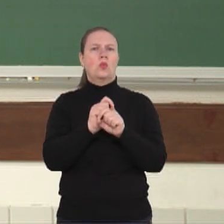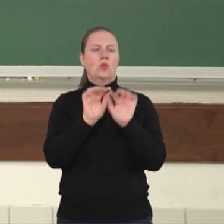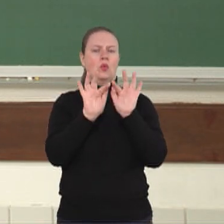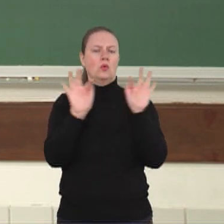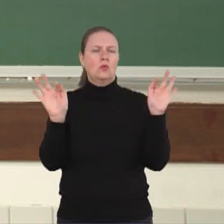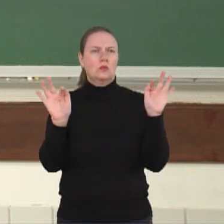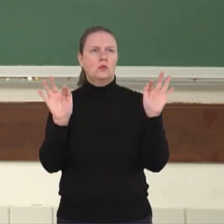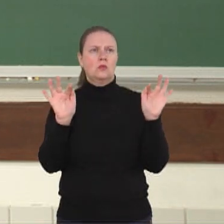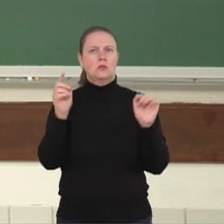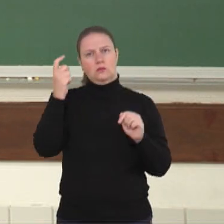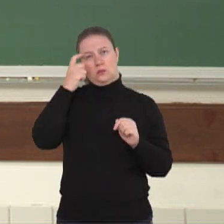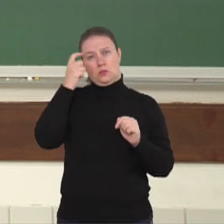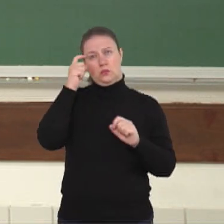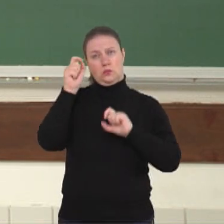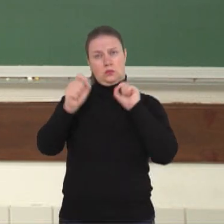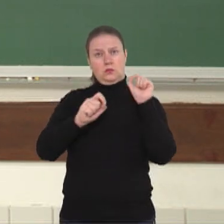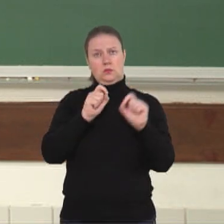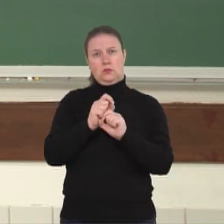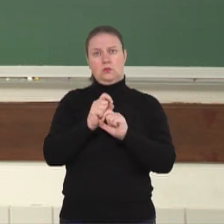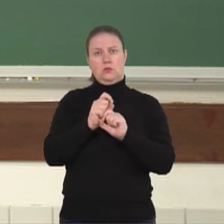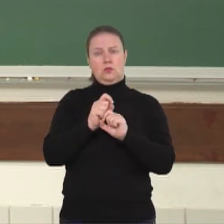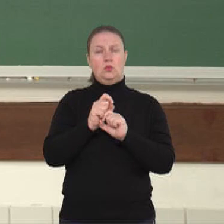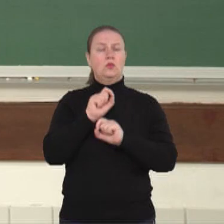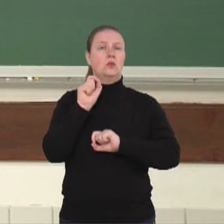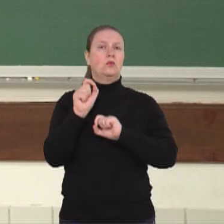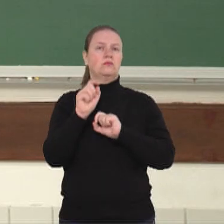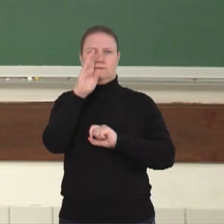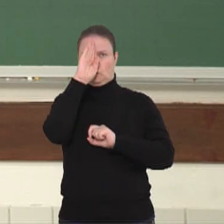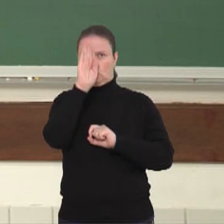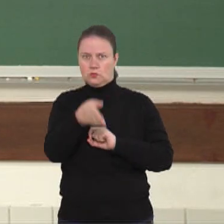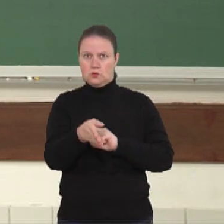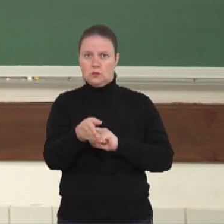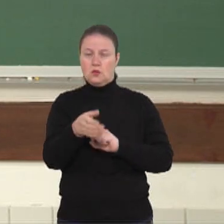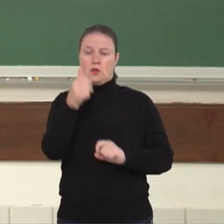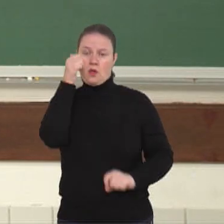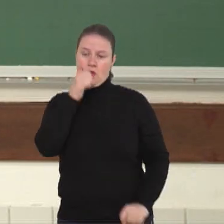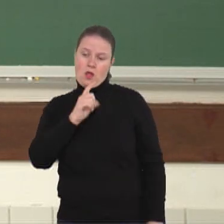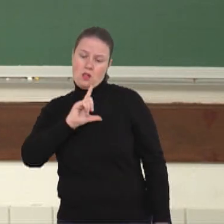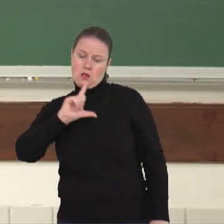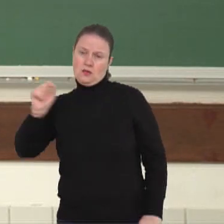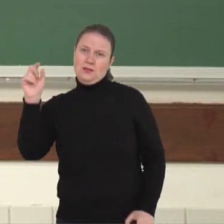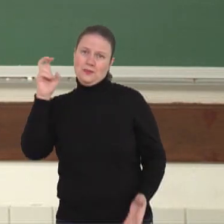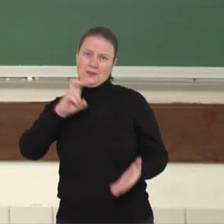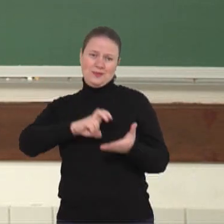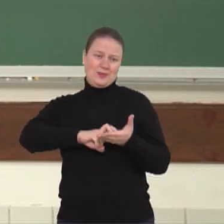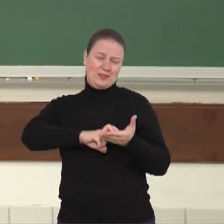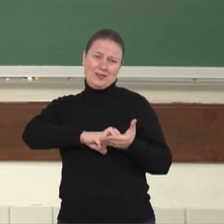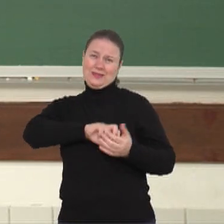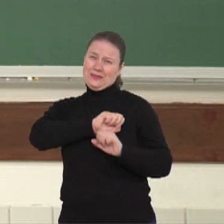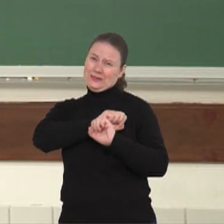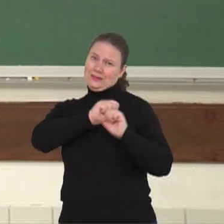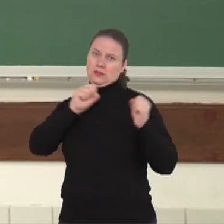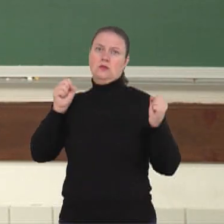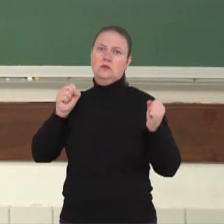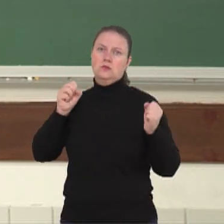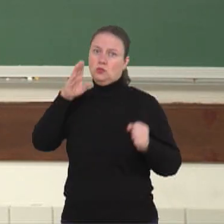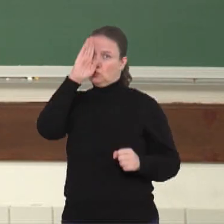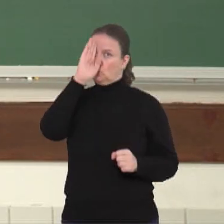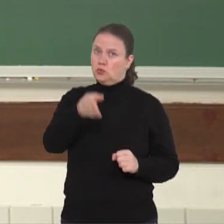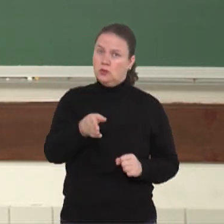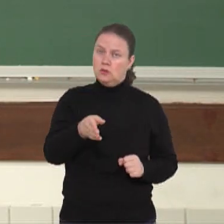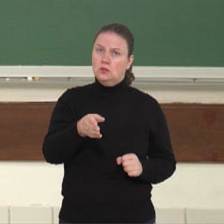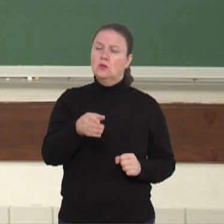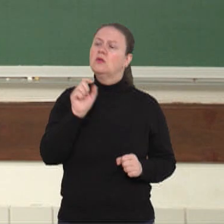a gente pensaria, ora, a ordem direta de uma oração, ela saiu cedo, é uma ordem direta, né?